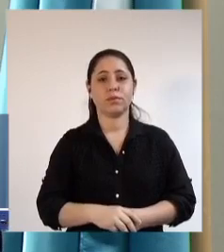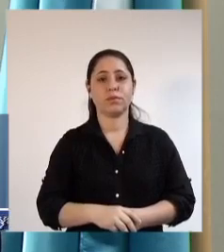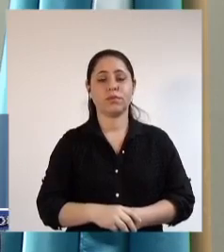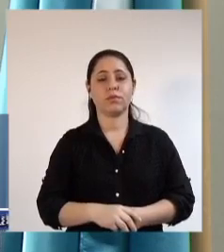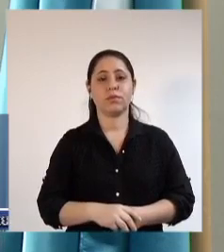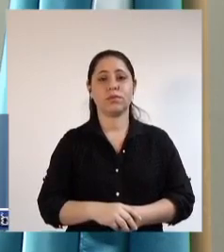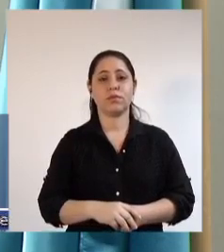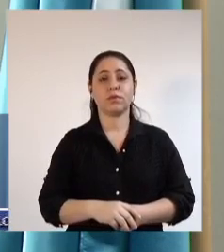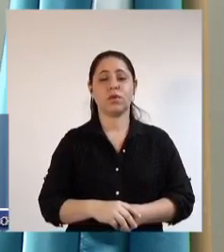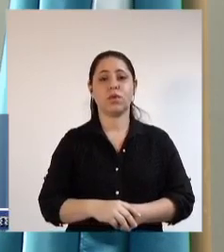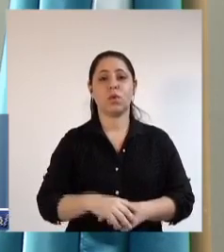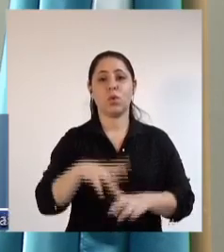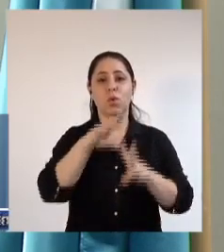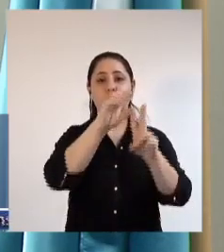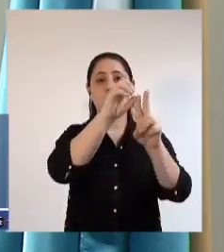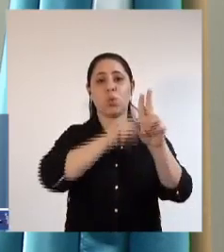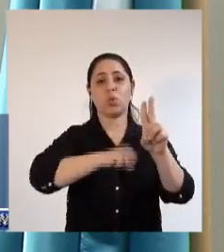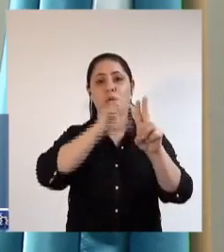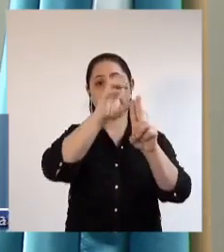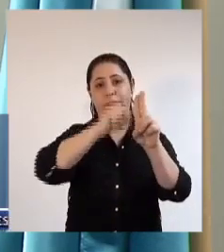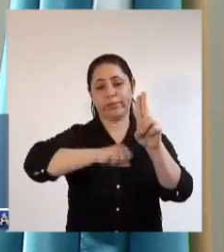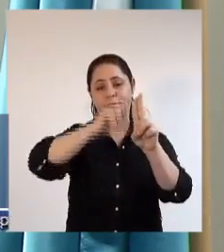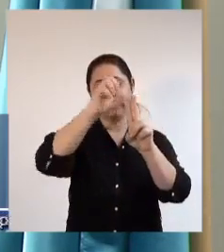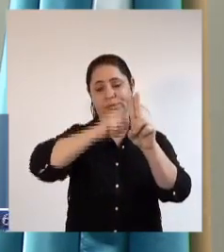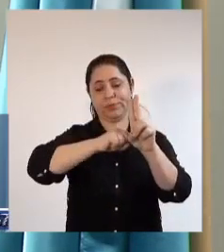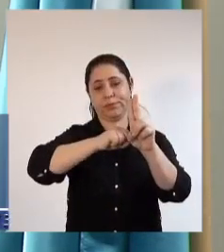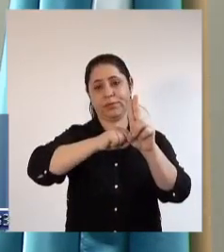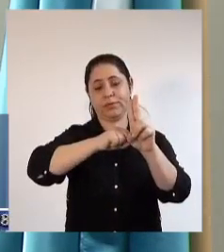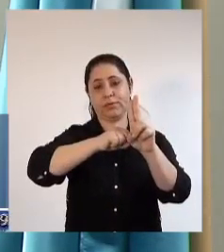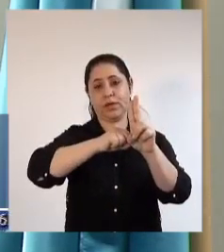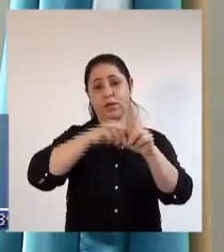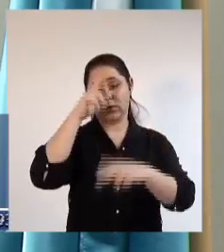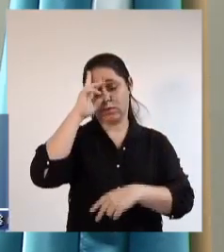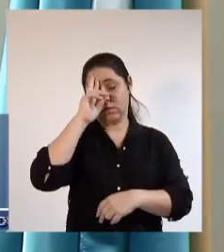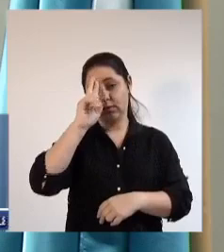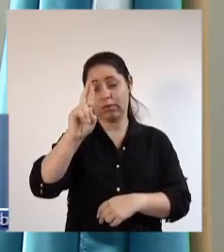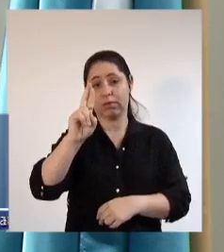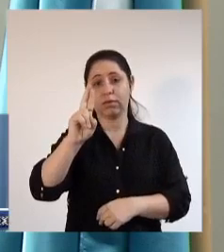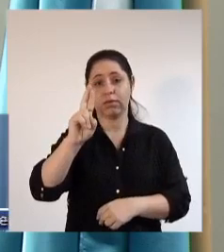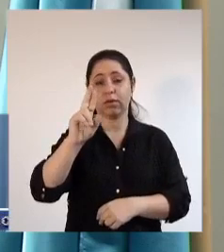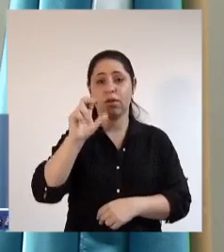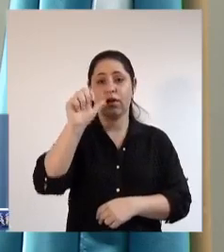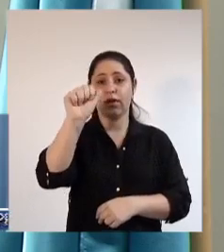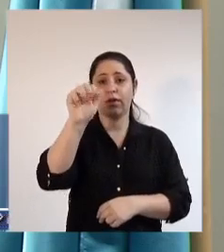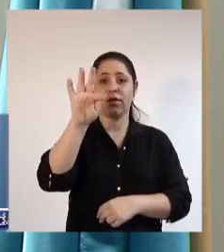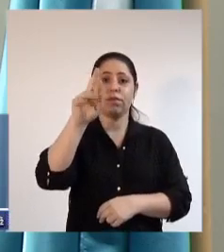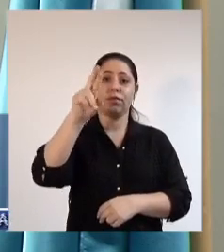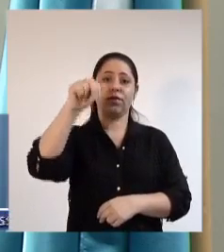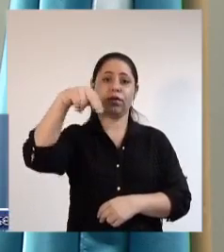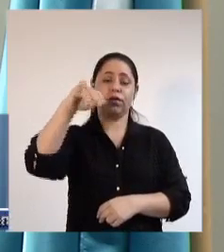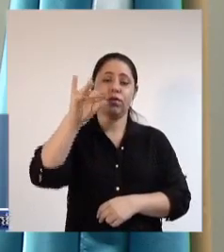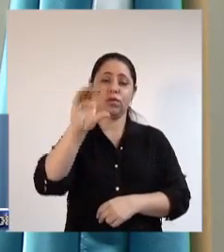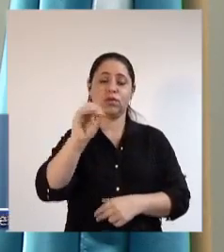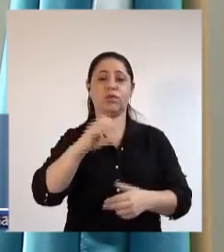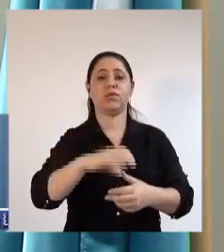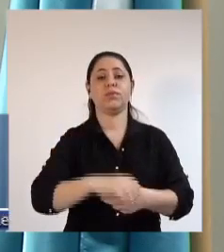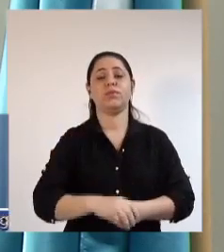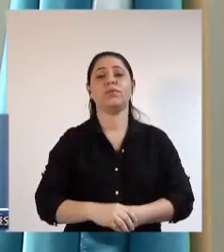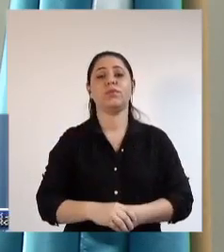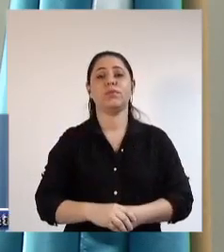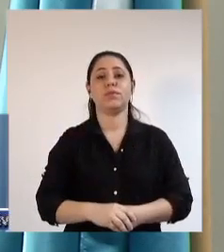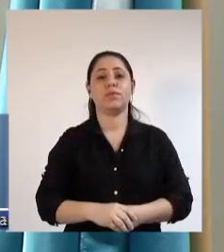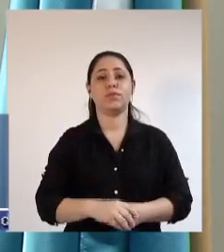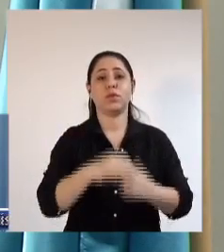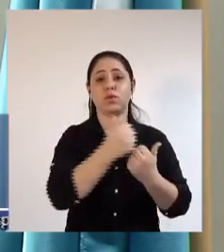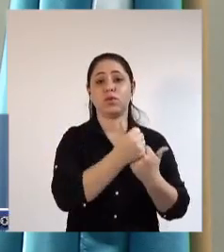universidade estadual de mato grosso do sul o mc titular afrânio josé soares souza soares